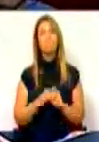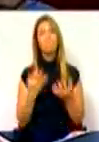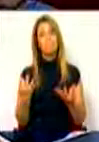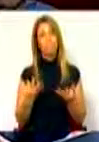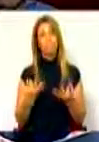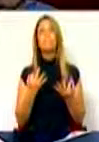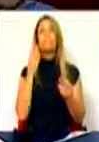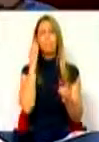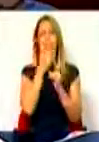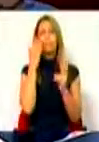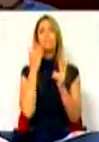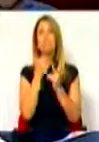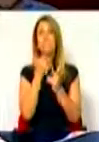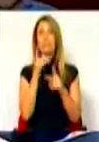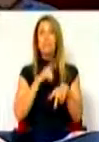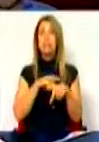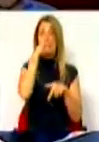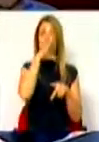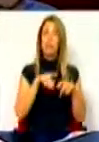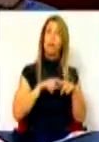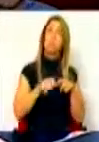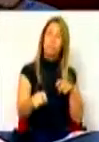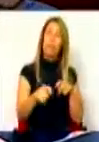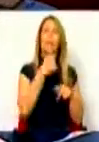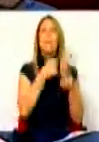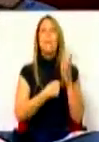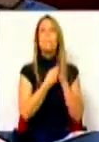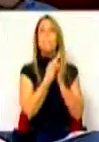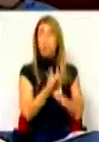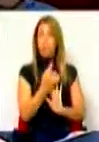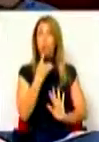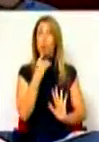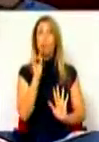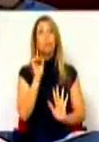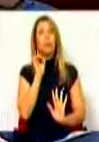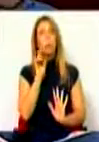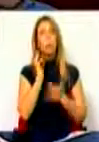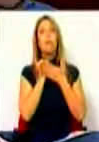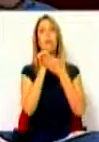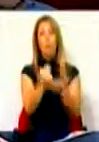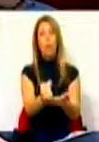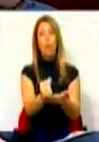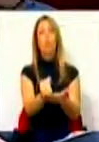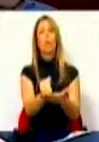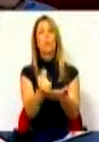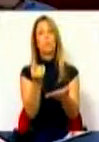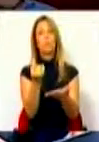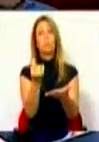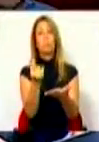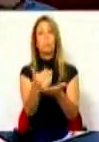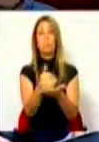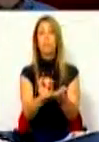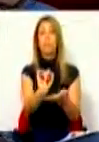sido destinatárias, ao longo da legislatura, de um conjunto de medidas muito significativas para apoio à sua tesouraria e apoio